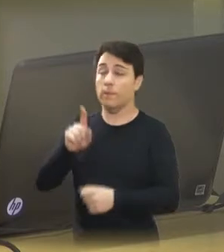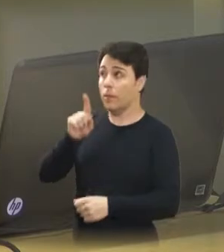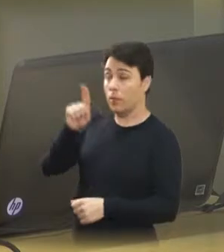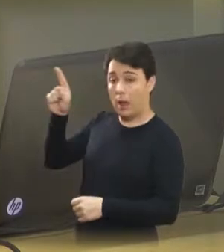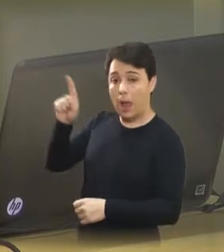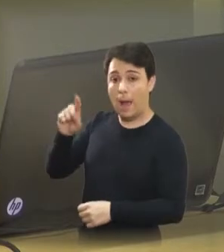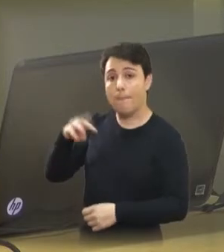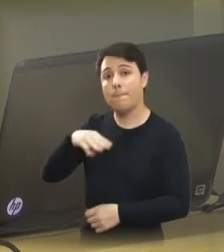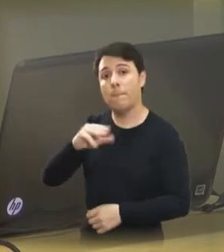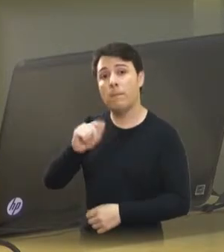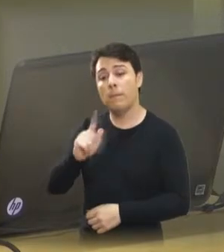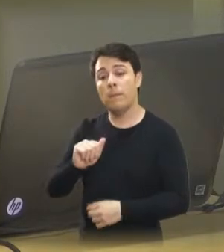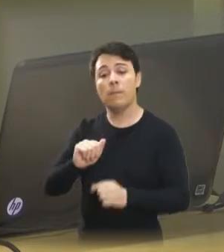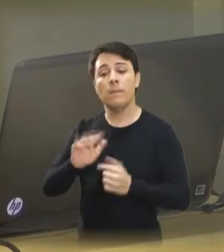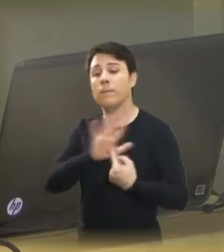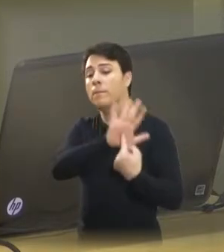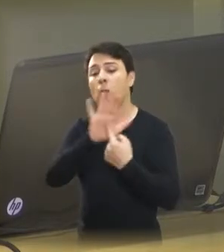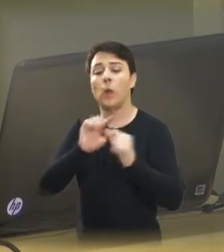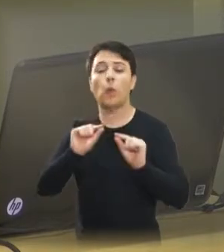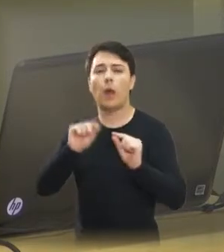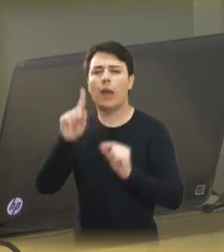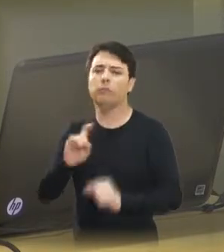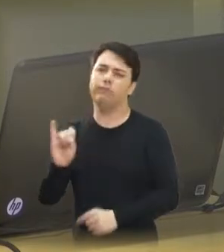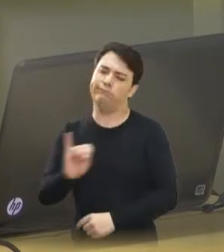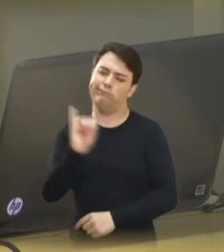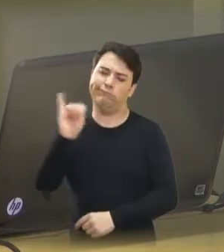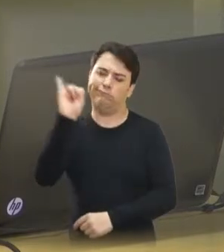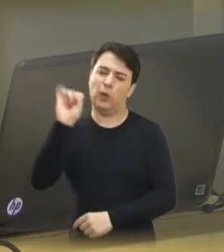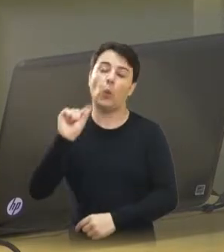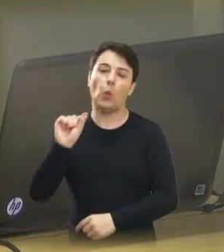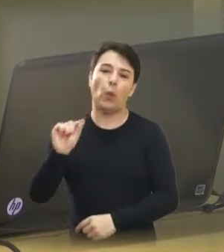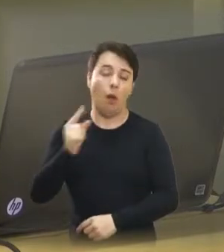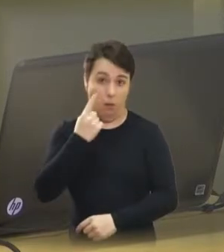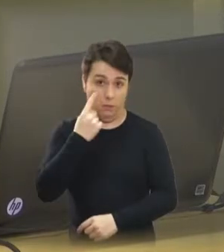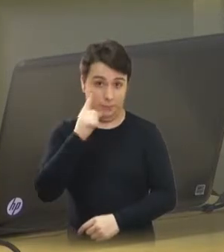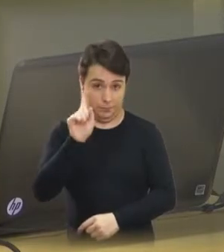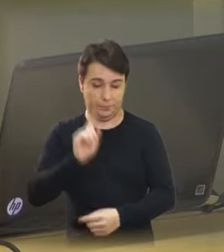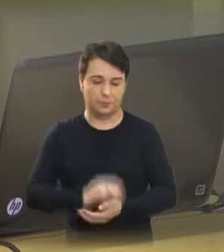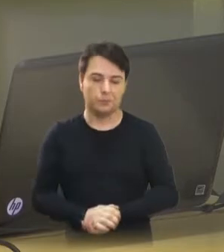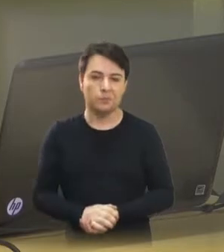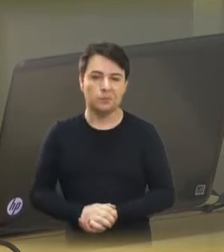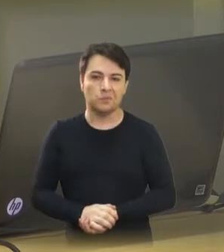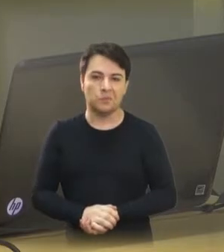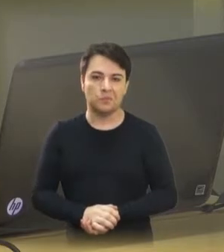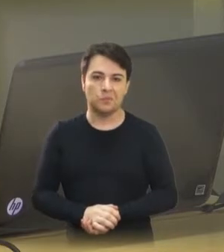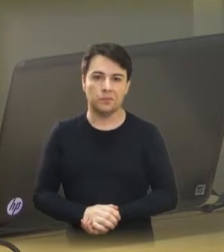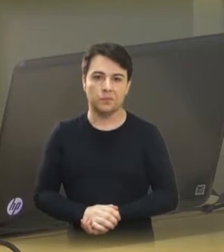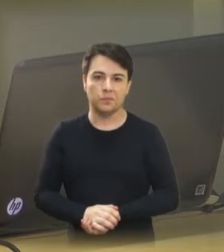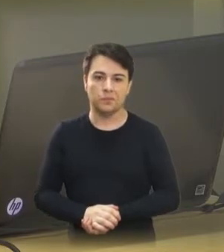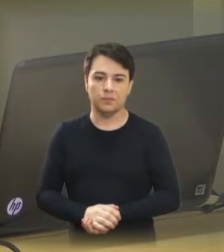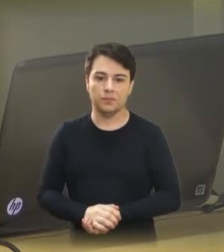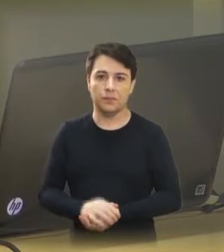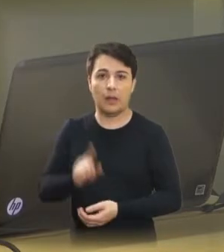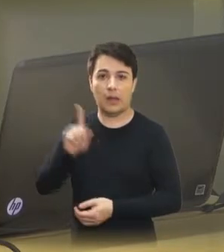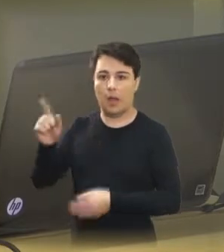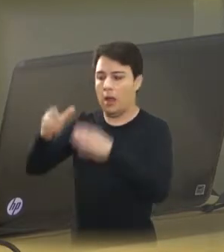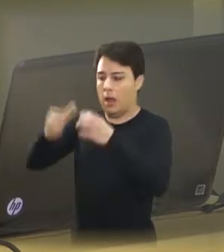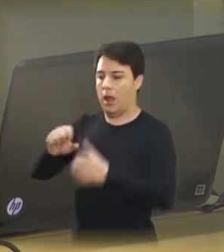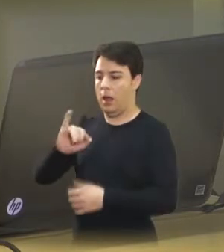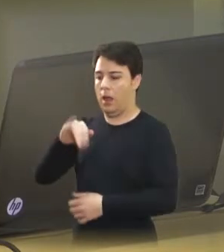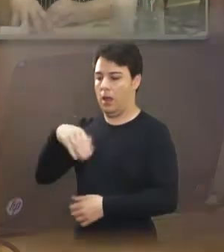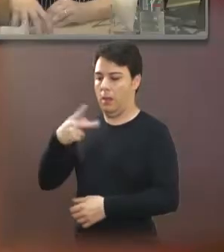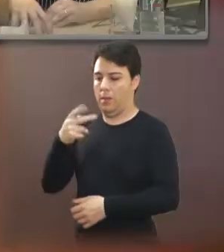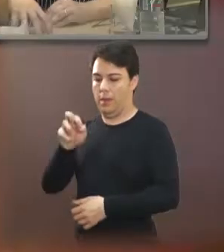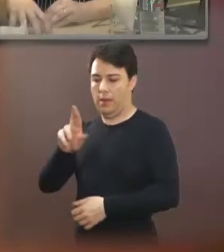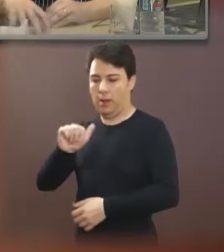algumas coisas importantes para a gente. Nós temos a área do Imperador, que já é uma